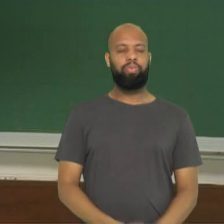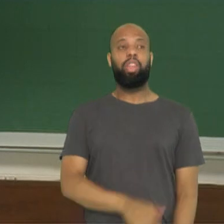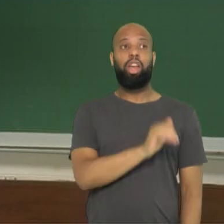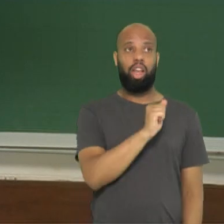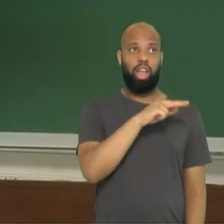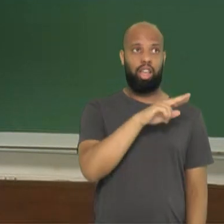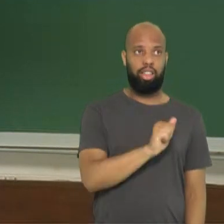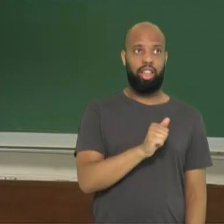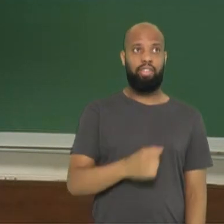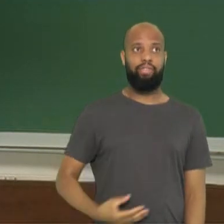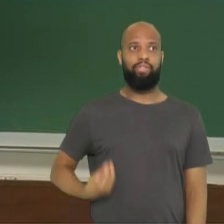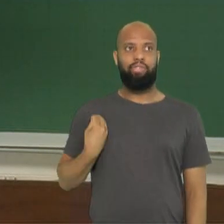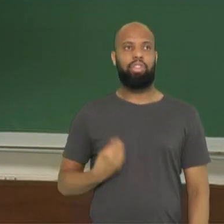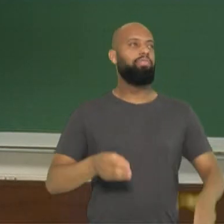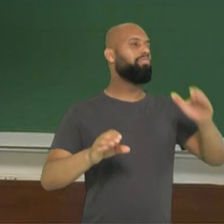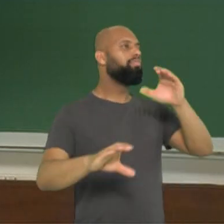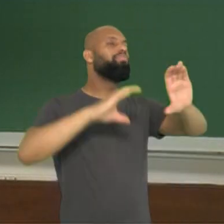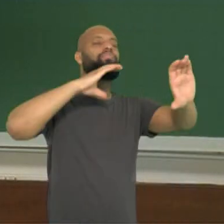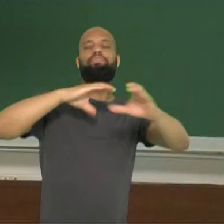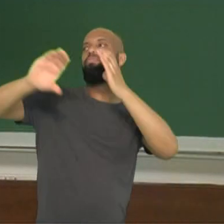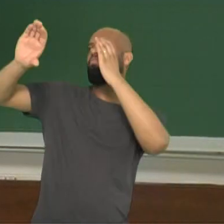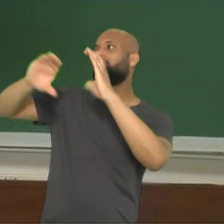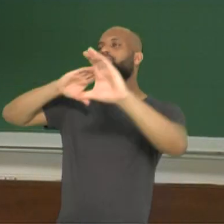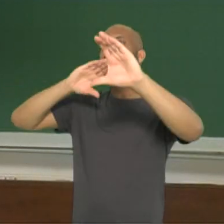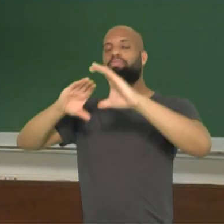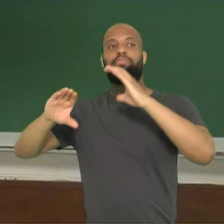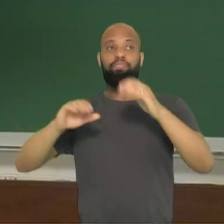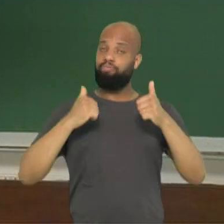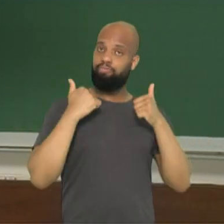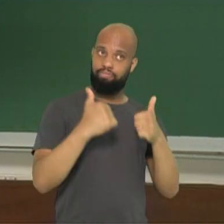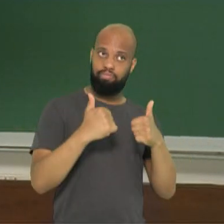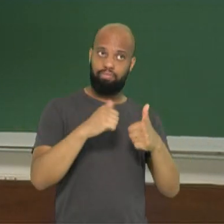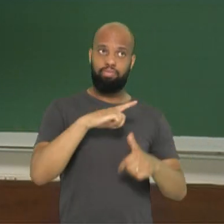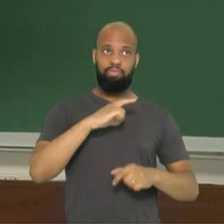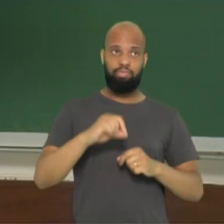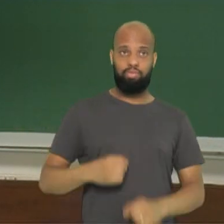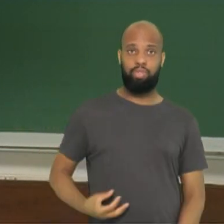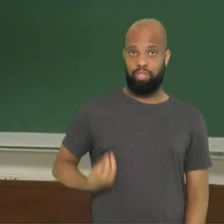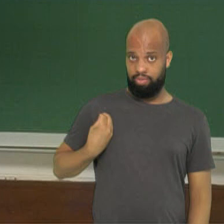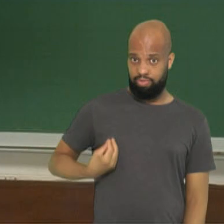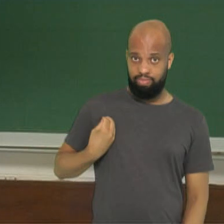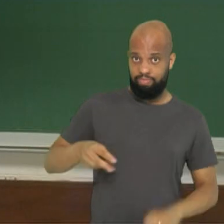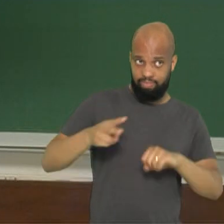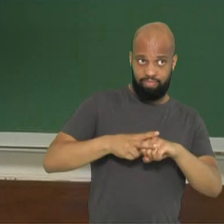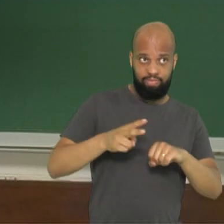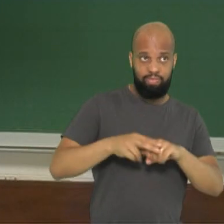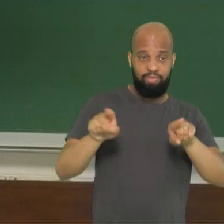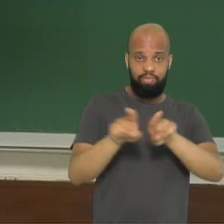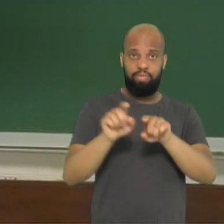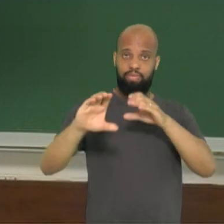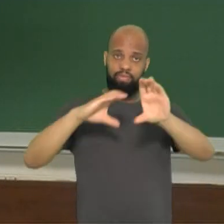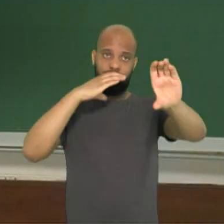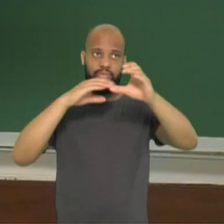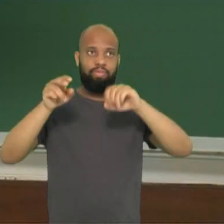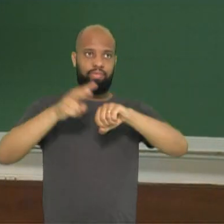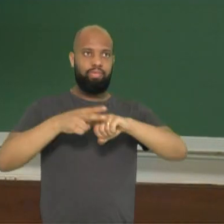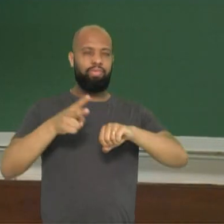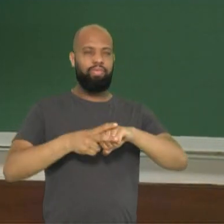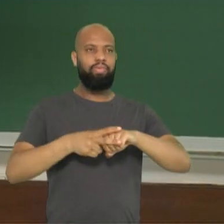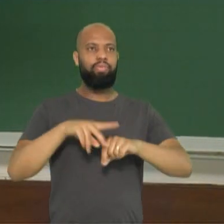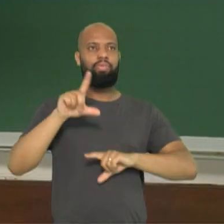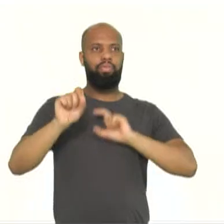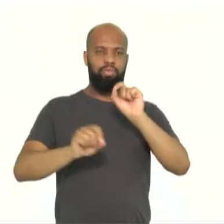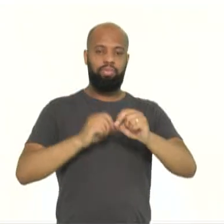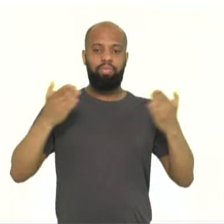está cantando muy bien. Então, temos aqui o verbo estar, o verbo cantar, né? Aqui no gerúndio